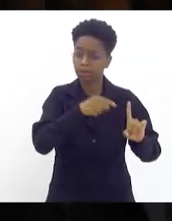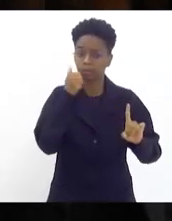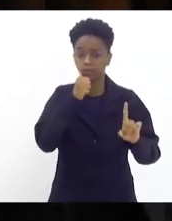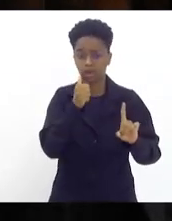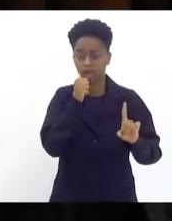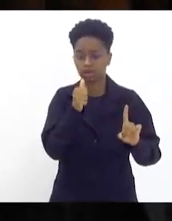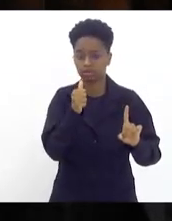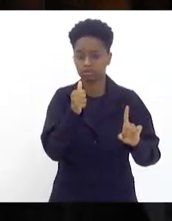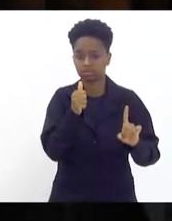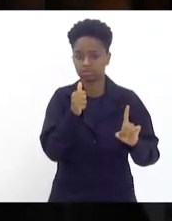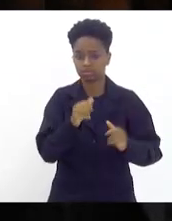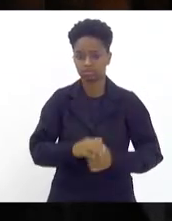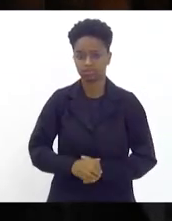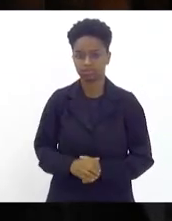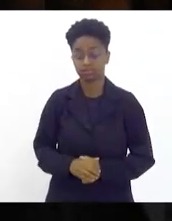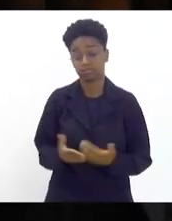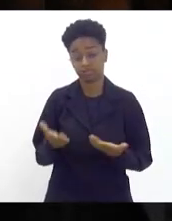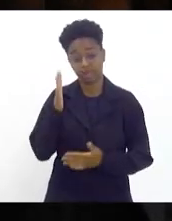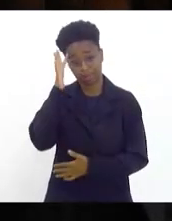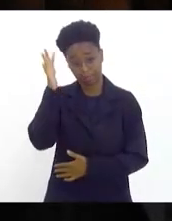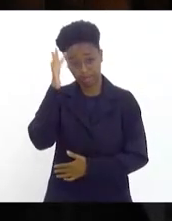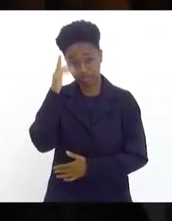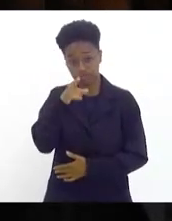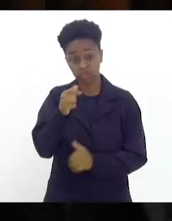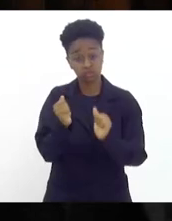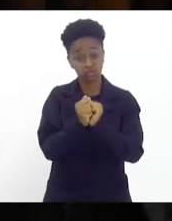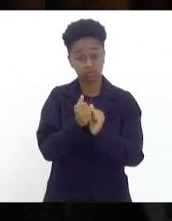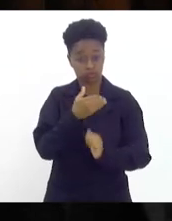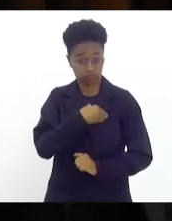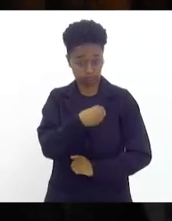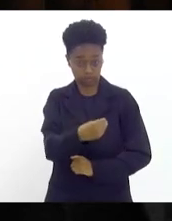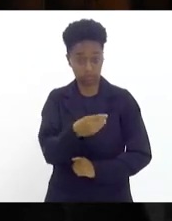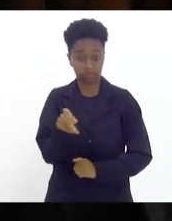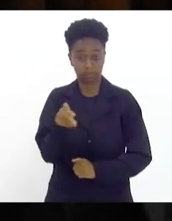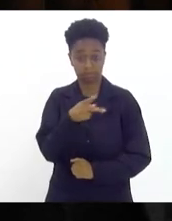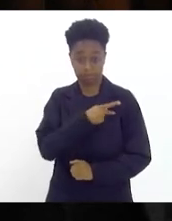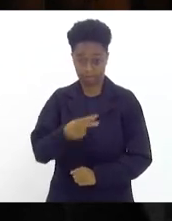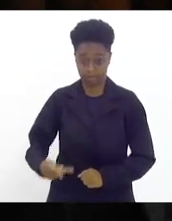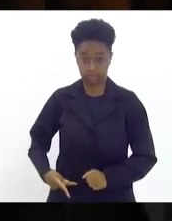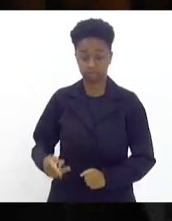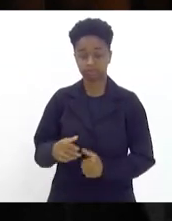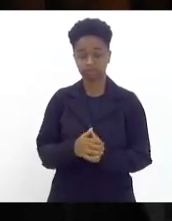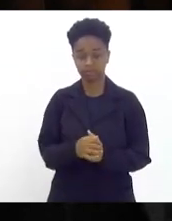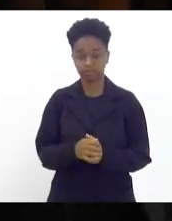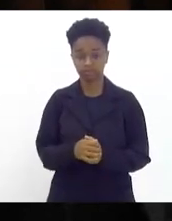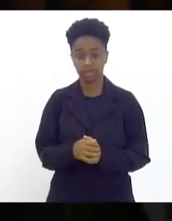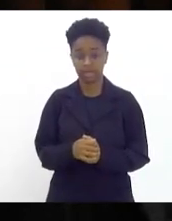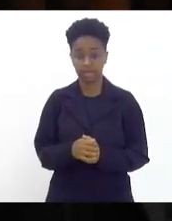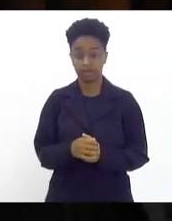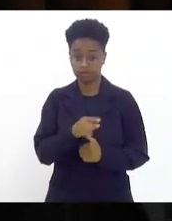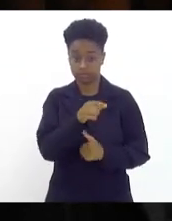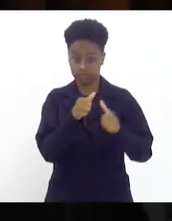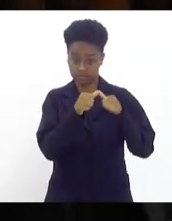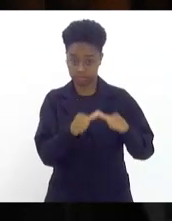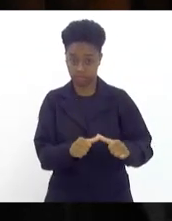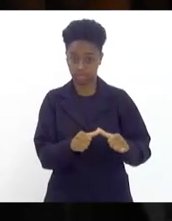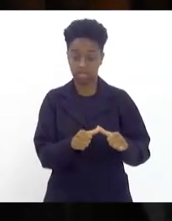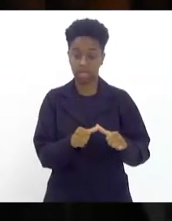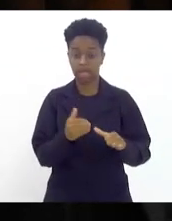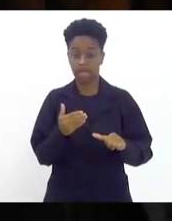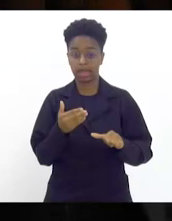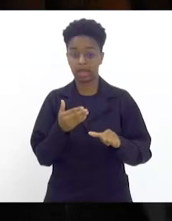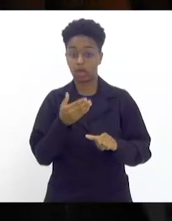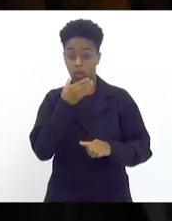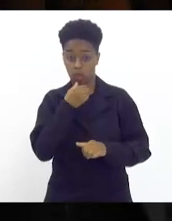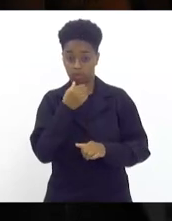pô né imagina só você tá com seu filho Presidente Valdeci Imagina você tá lá e aí chega um cara de barba